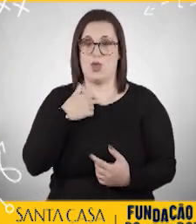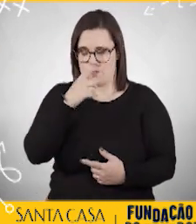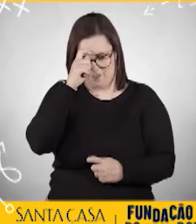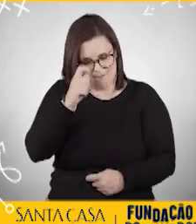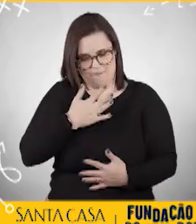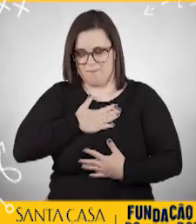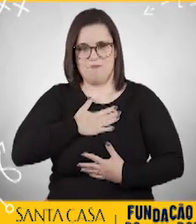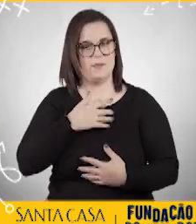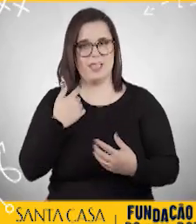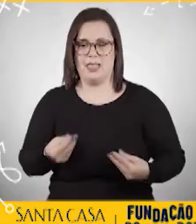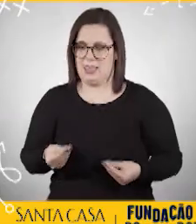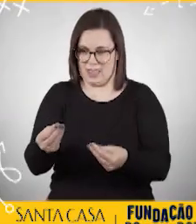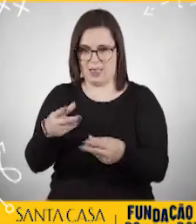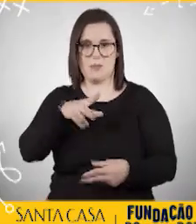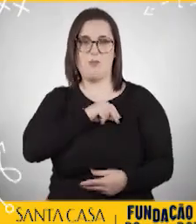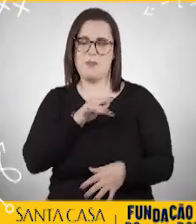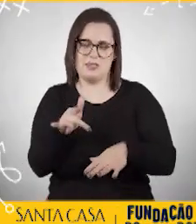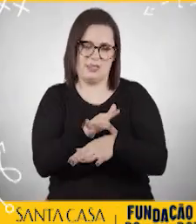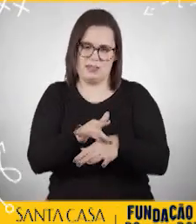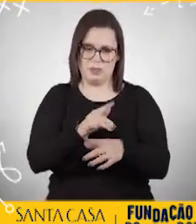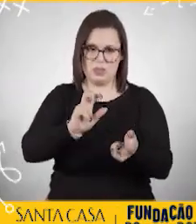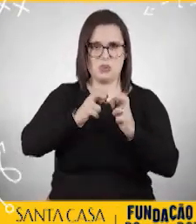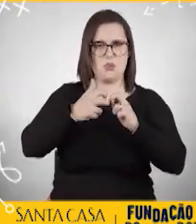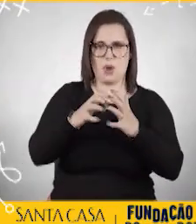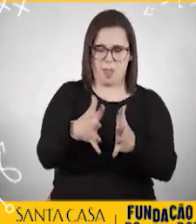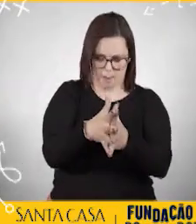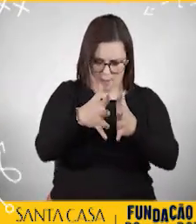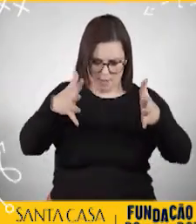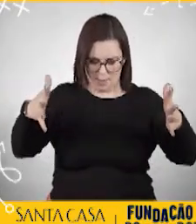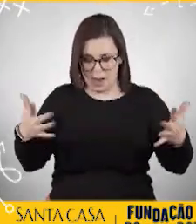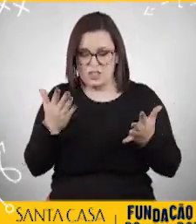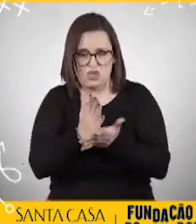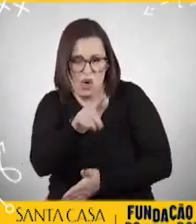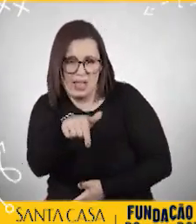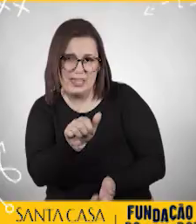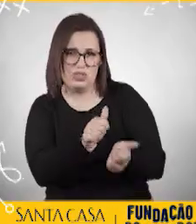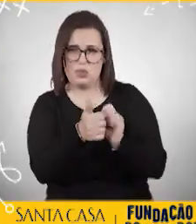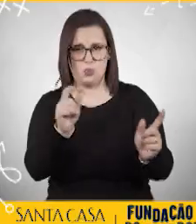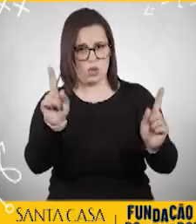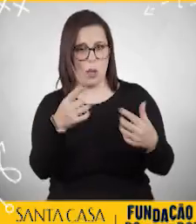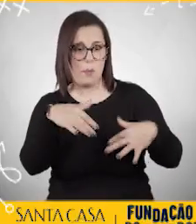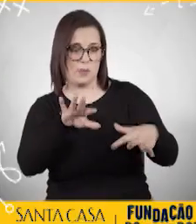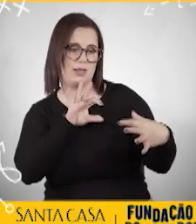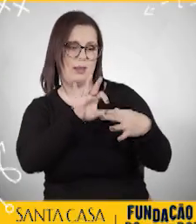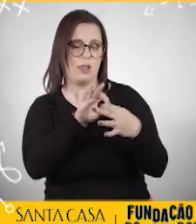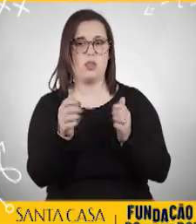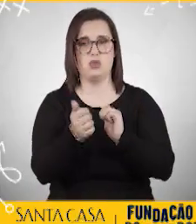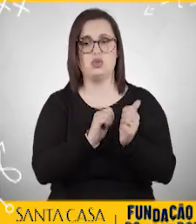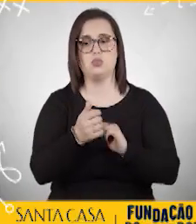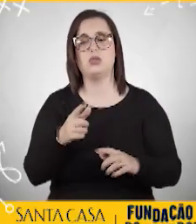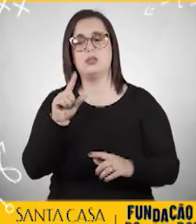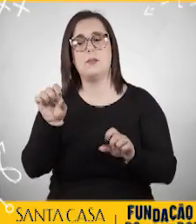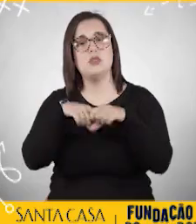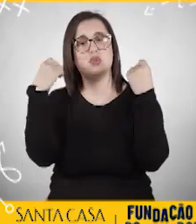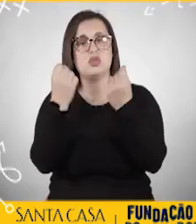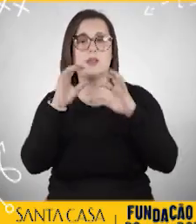é uma honra estar aqui a entregar e, de facto, uma sensibilização para um problema cada vez maior, não só no desporto, mas muito associado ao desporto, mas também